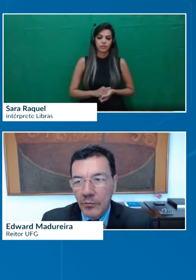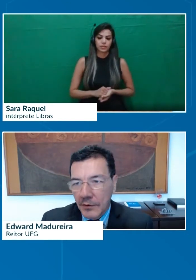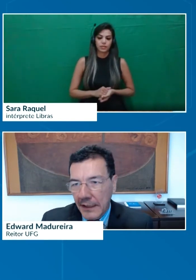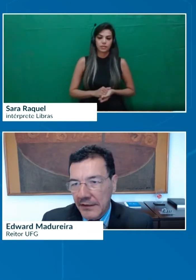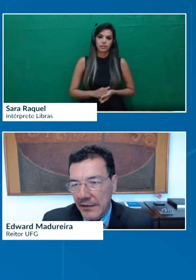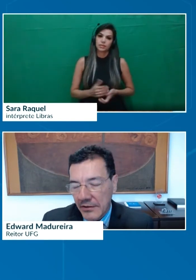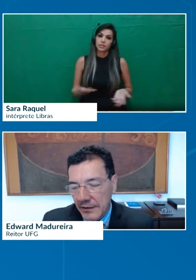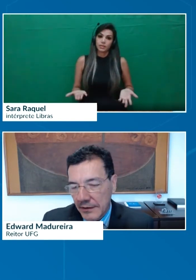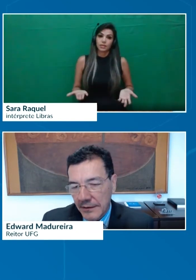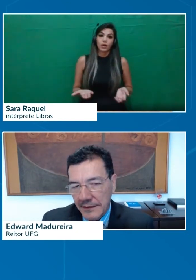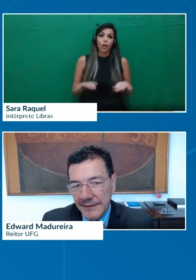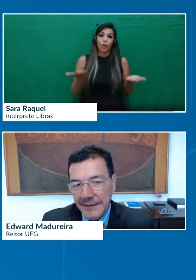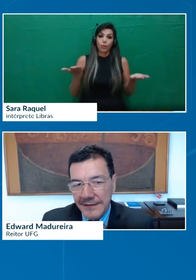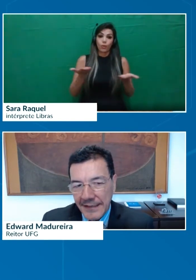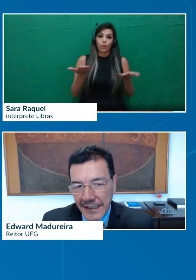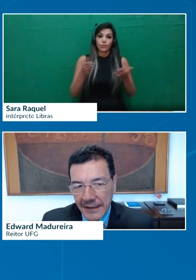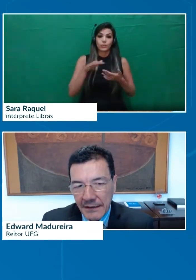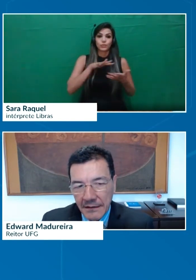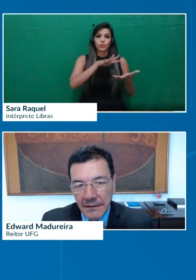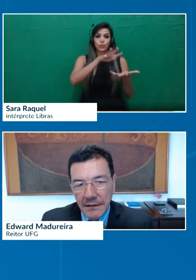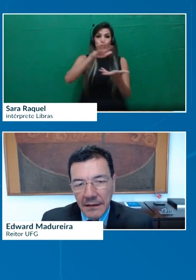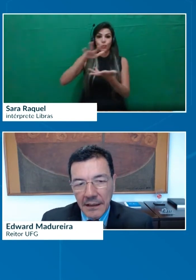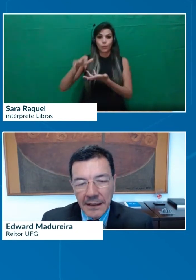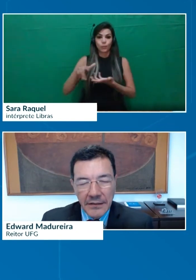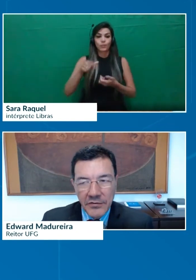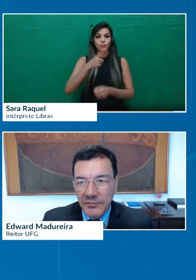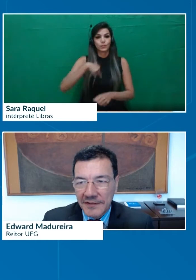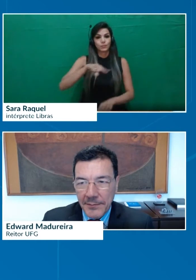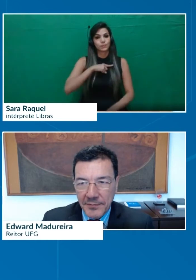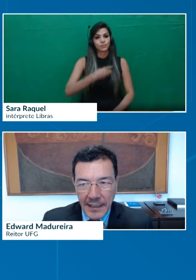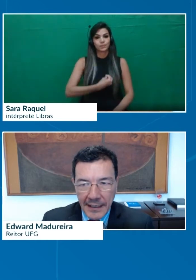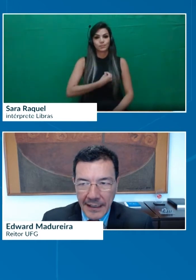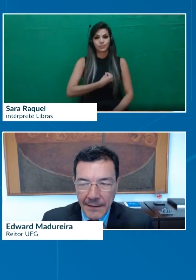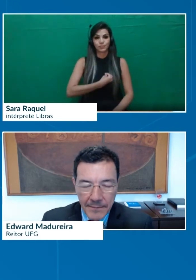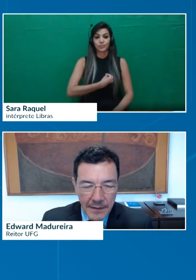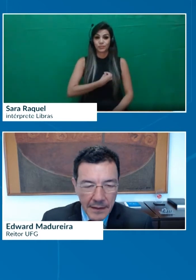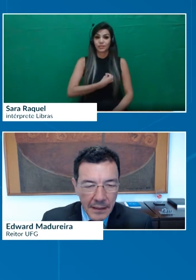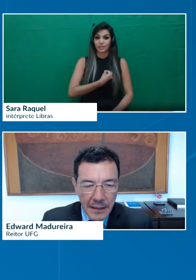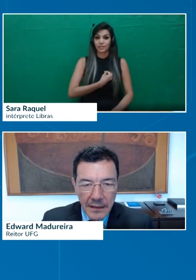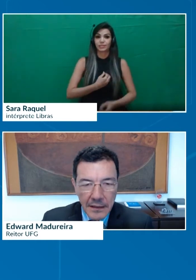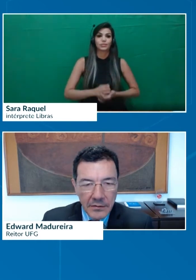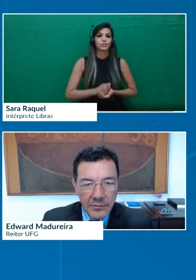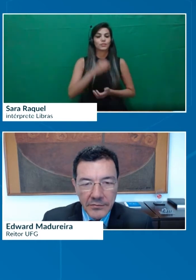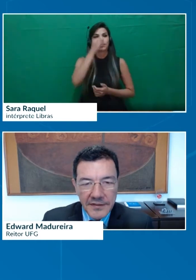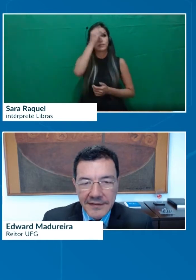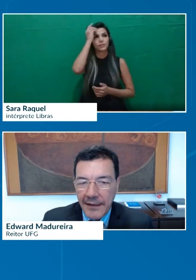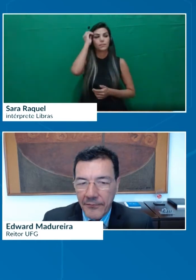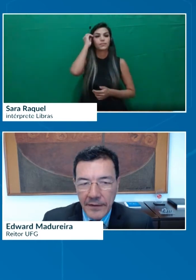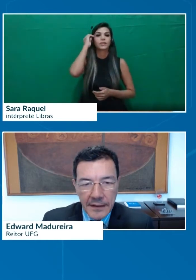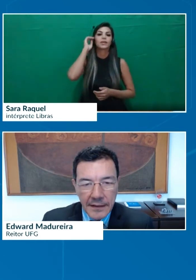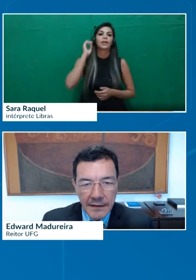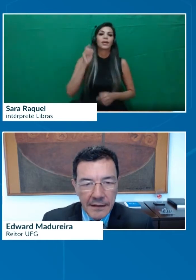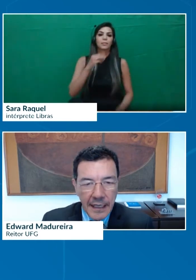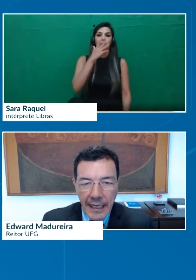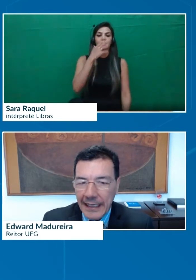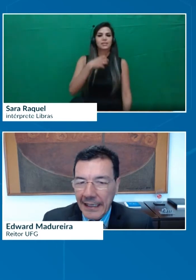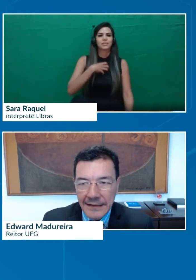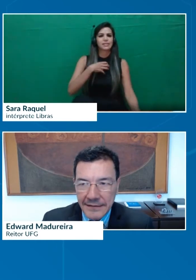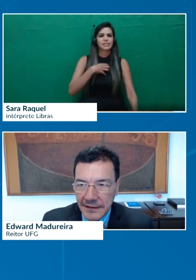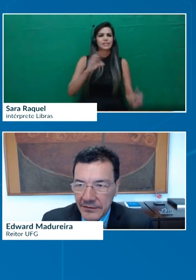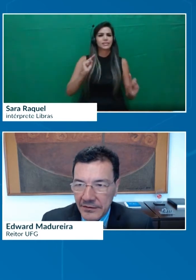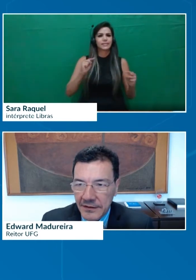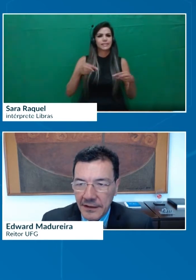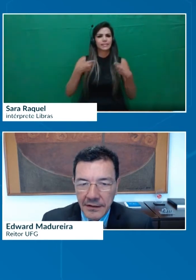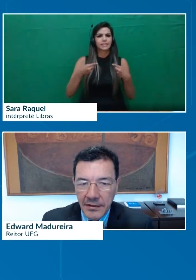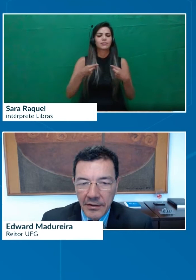o mundo que a gente se insere de uns tempos para cá, ele nos desafia a